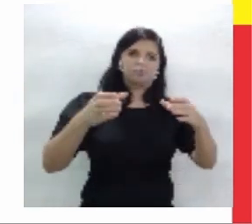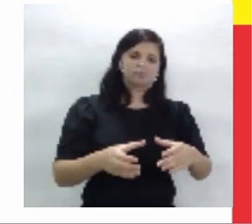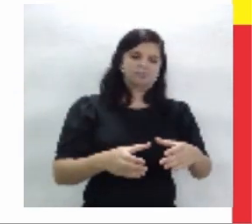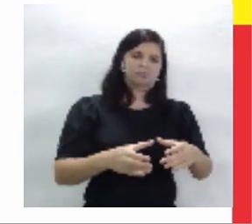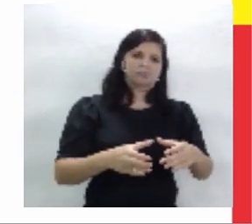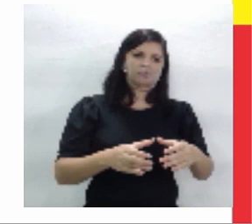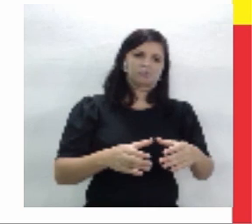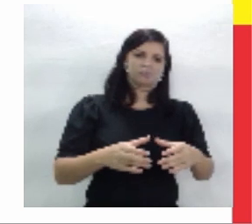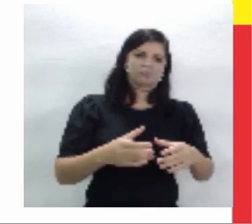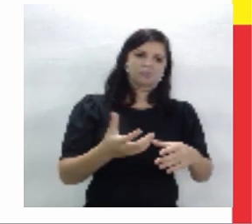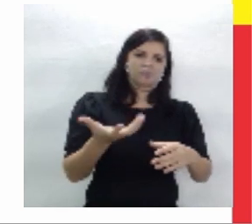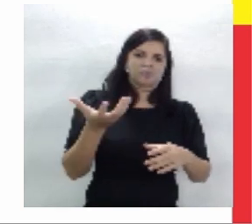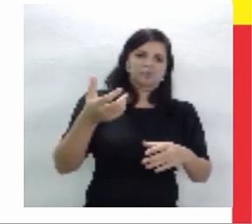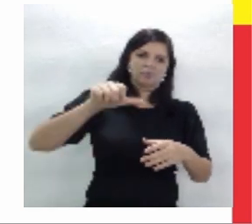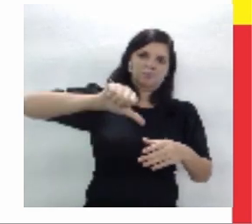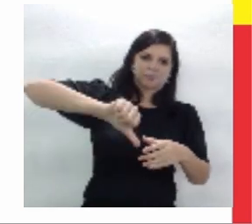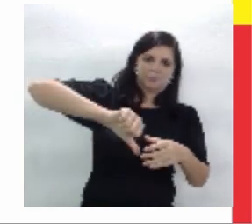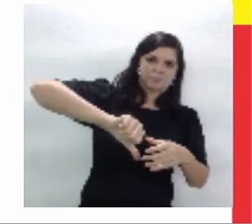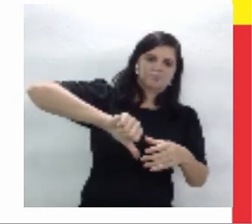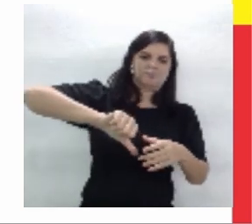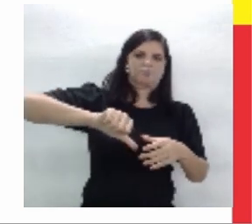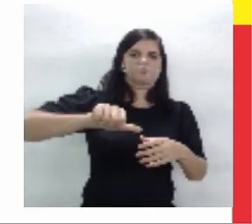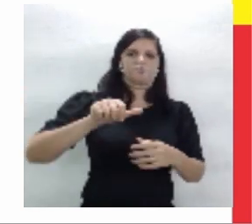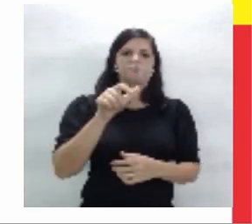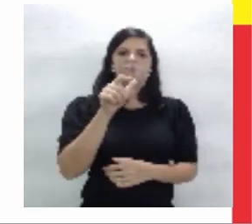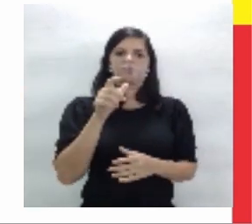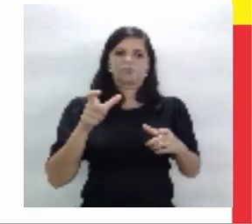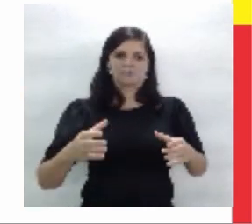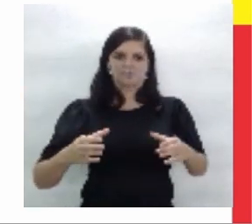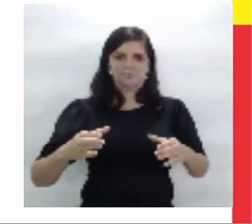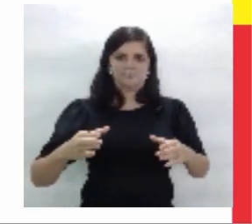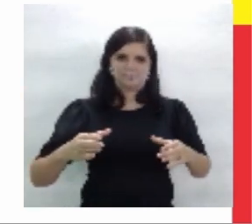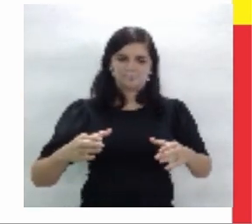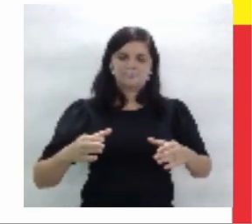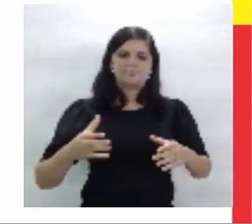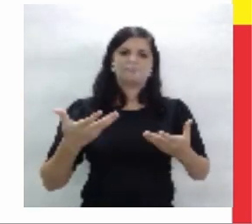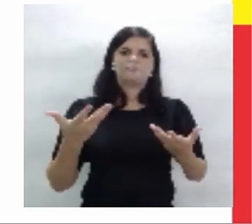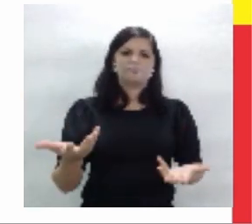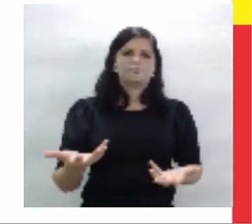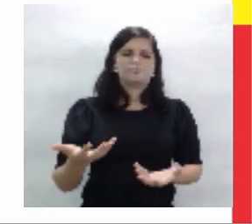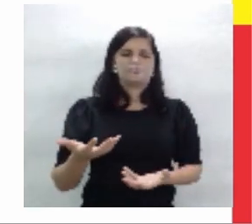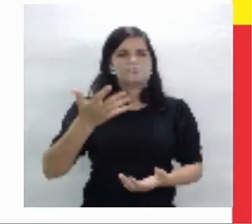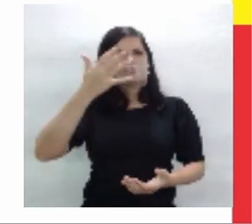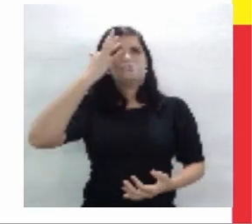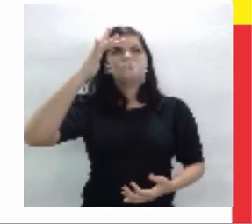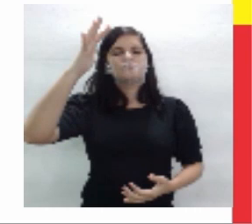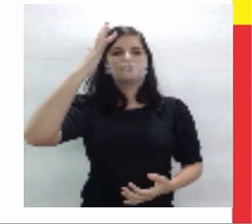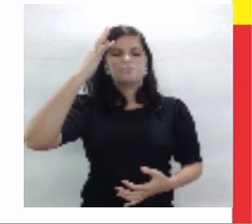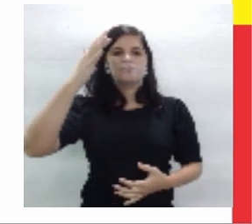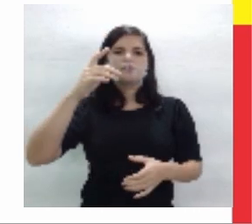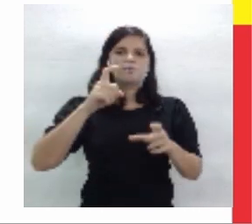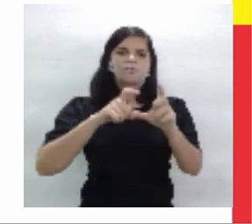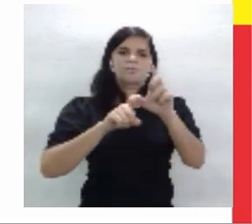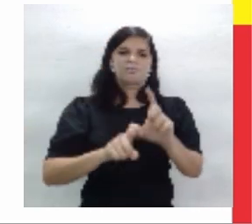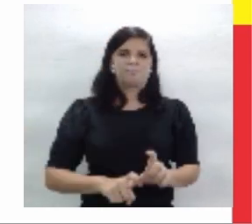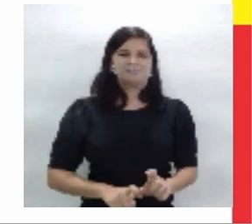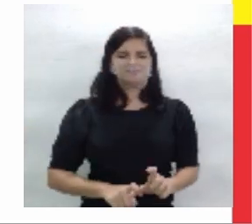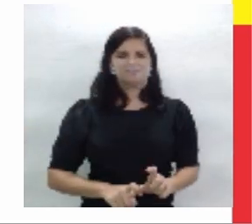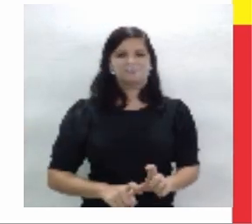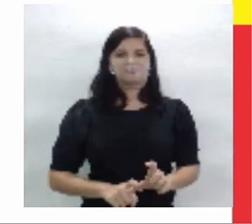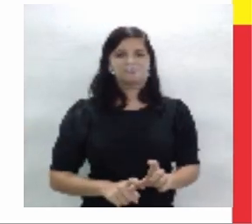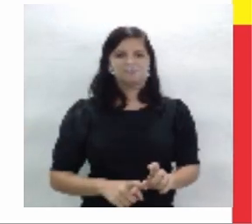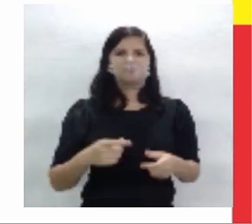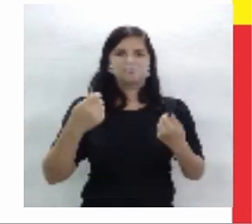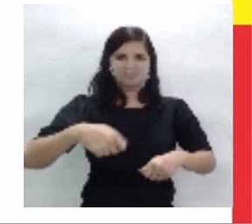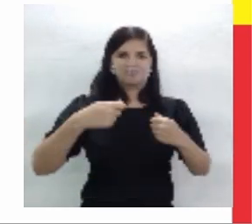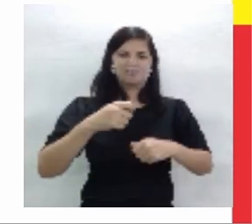esperando receber aí, encher o seu balde, tá? Então, essa imagem você observa a dependência do homem com relação à